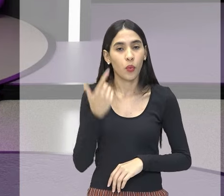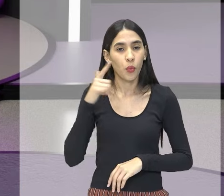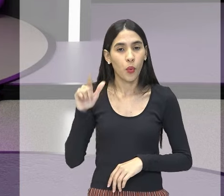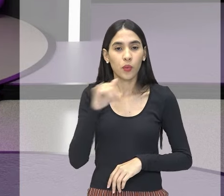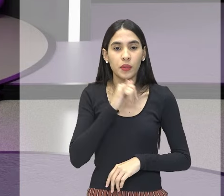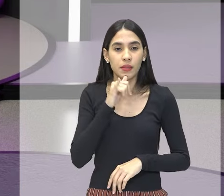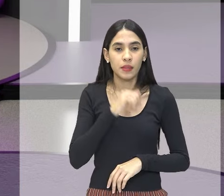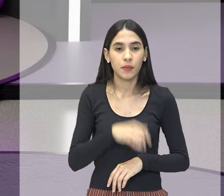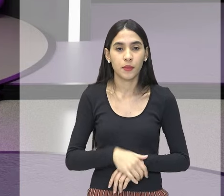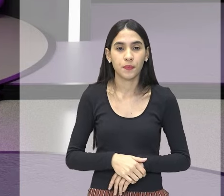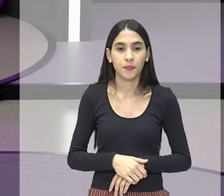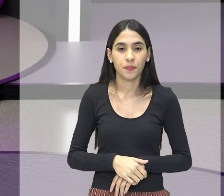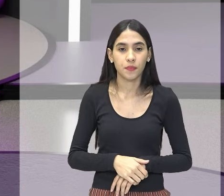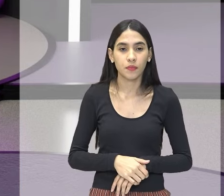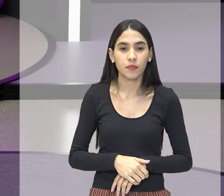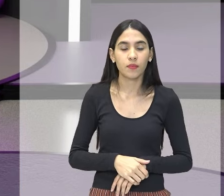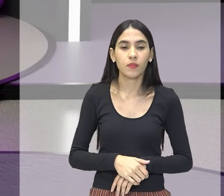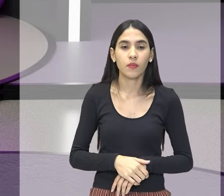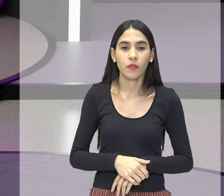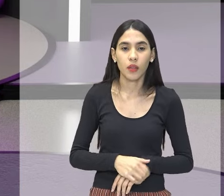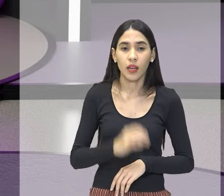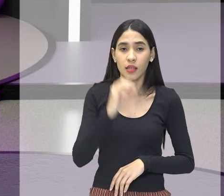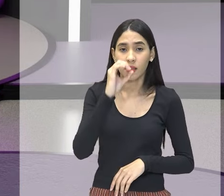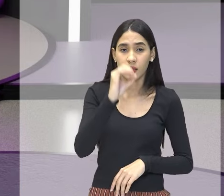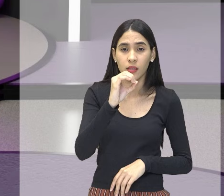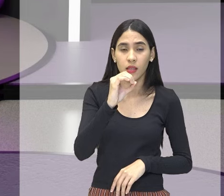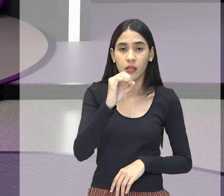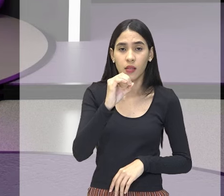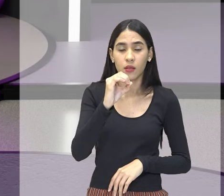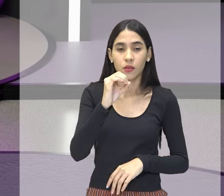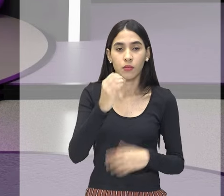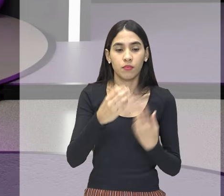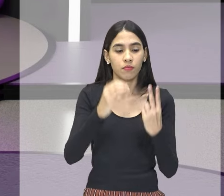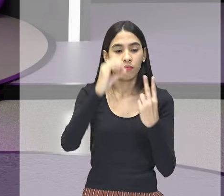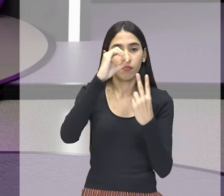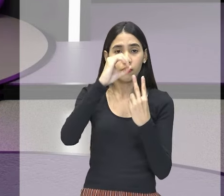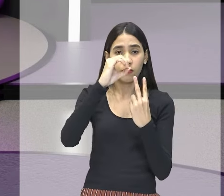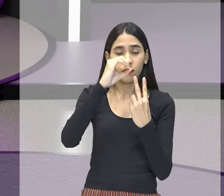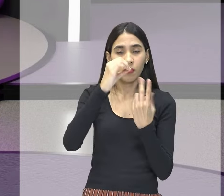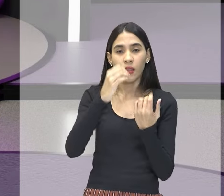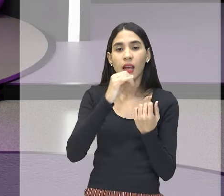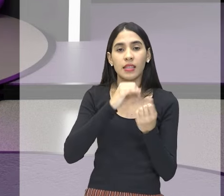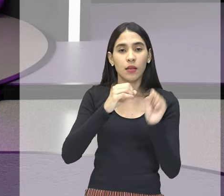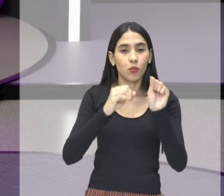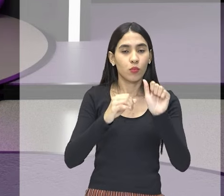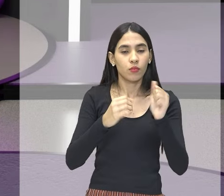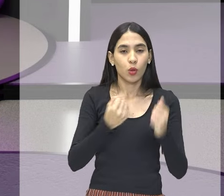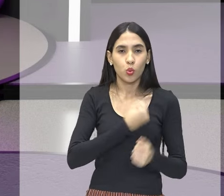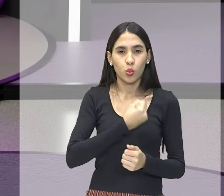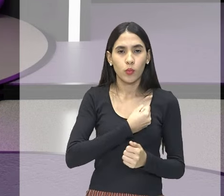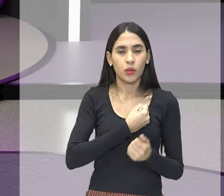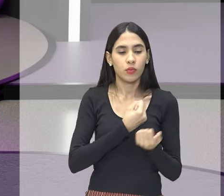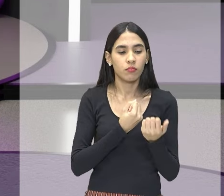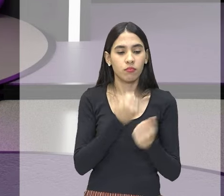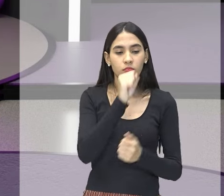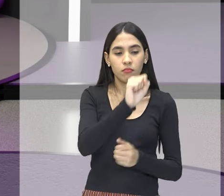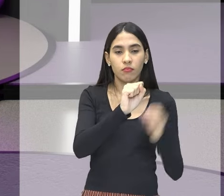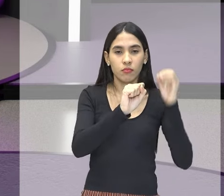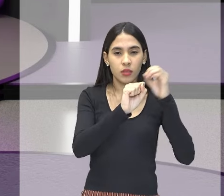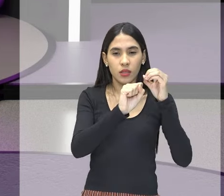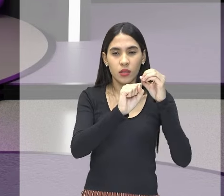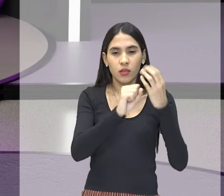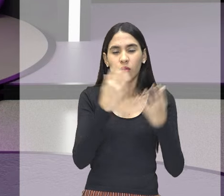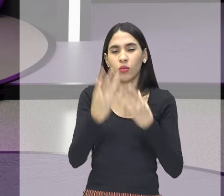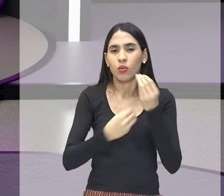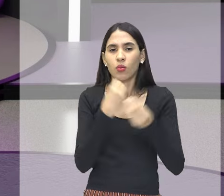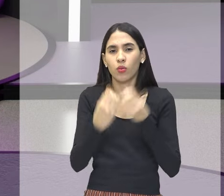uma observação, que agora é o zero como coeficiente. O que é que se faz na multiplicação